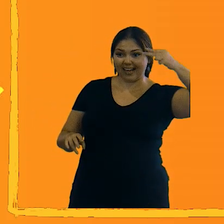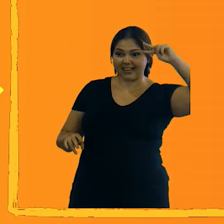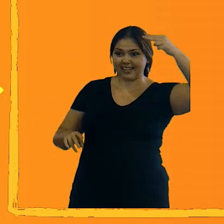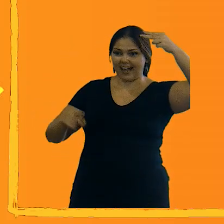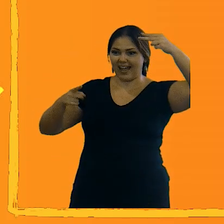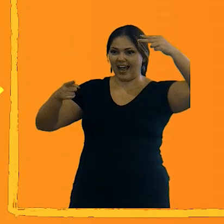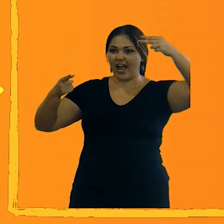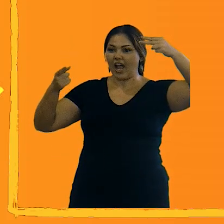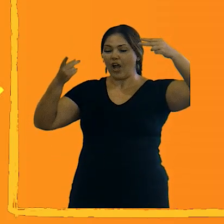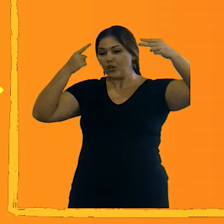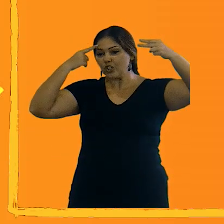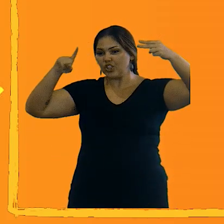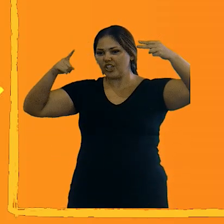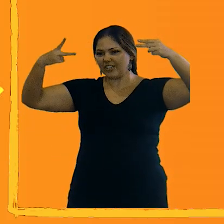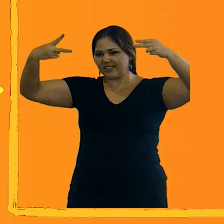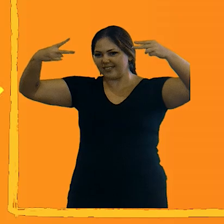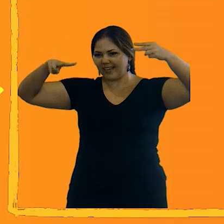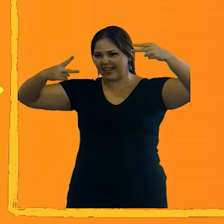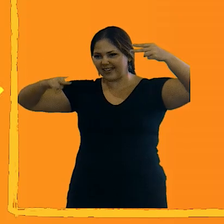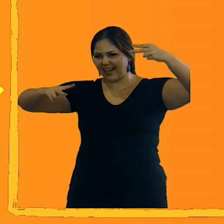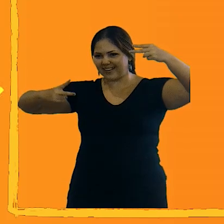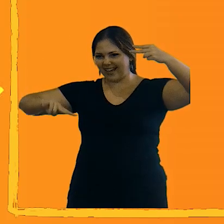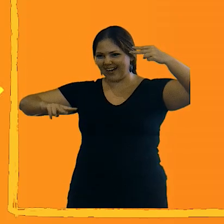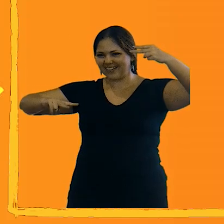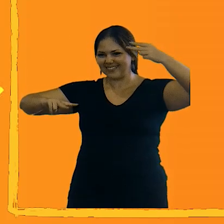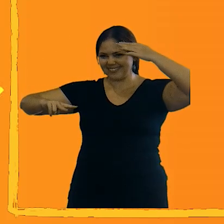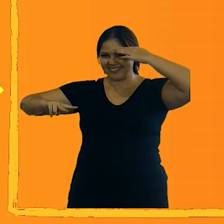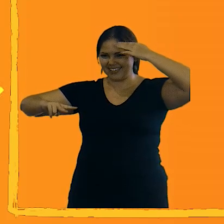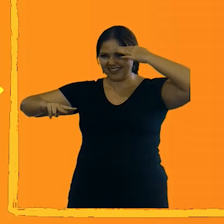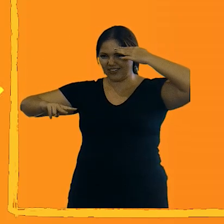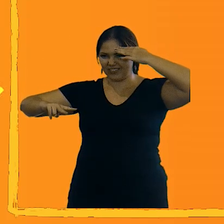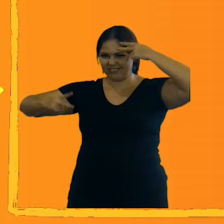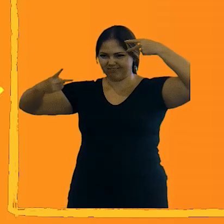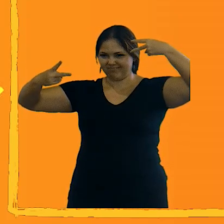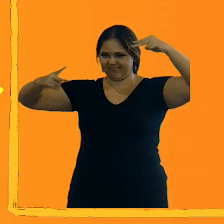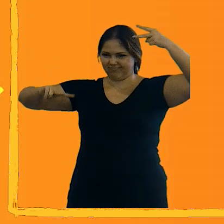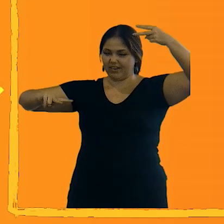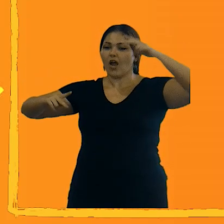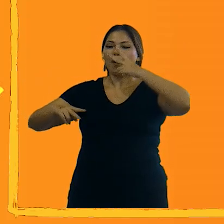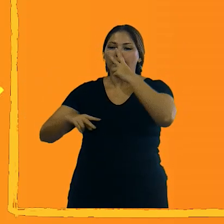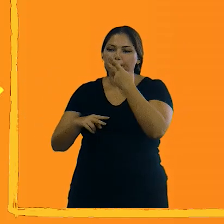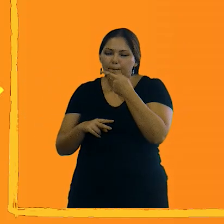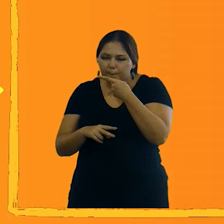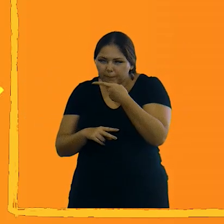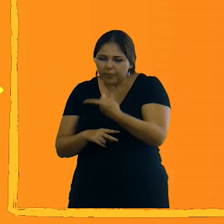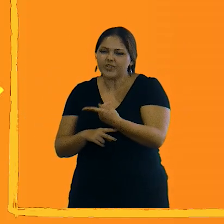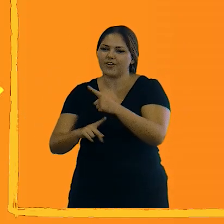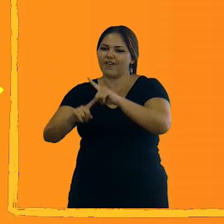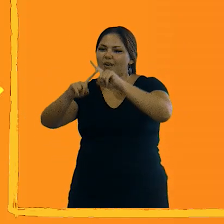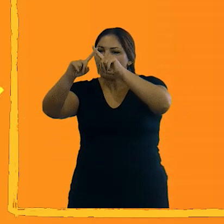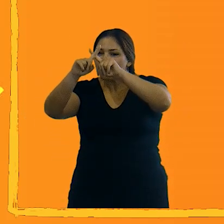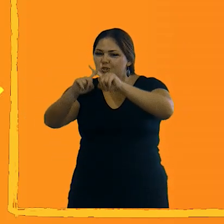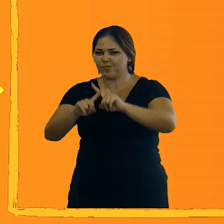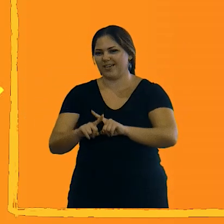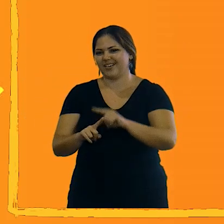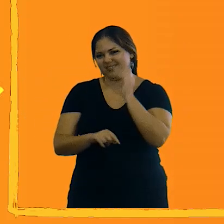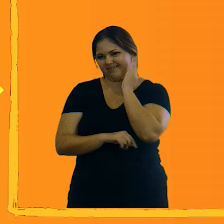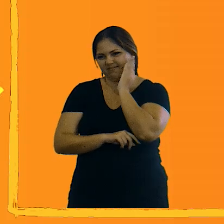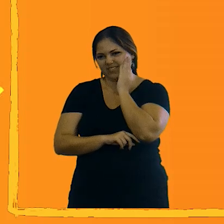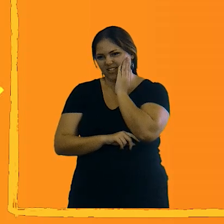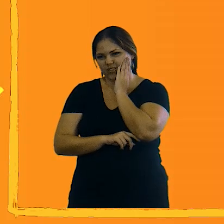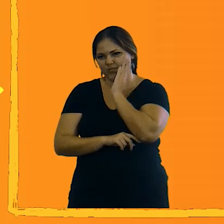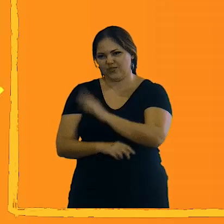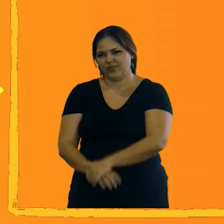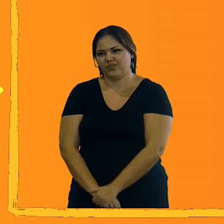proporcionais dúvida Bora tranquilo beleza vamos lá